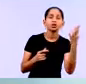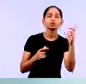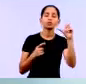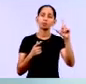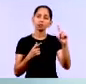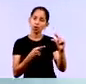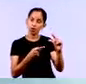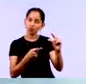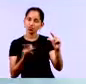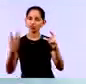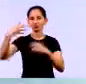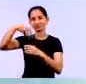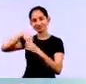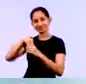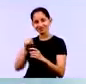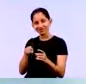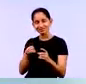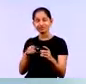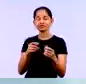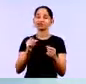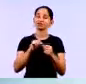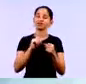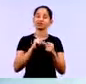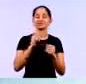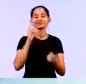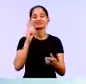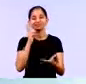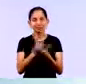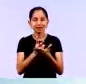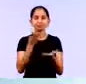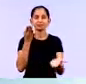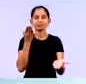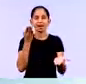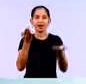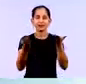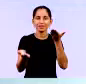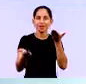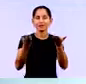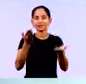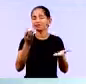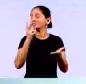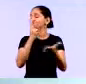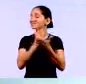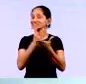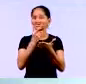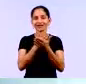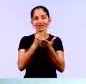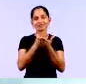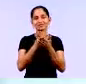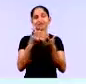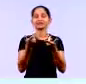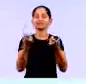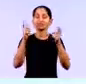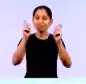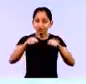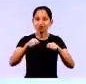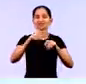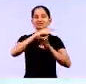quantitativamente baixo. Então eu tenho que equalizar isso. E esta planilha vai me possibilitar